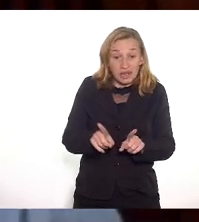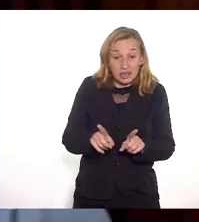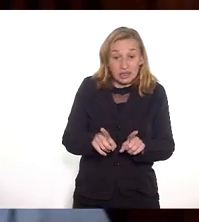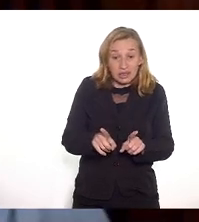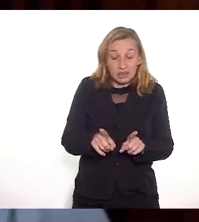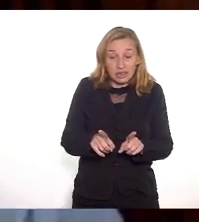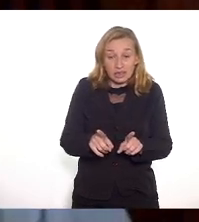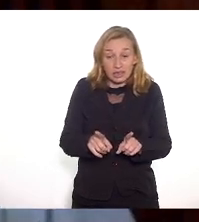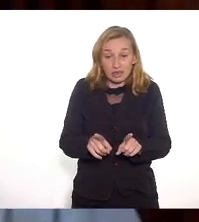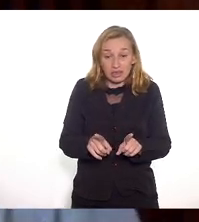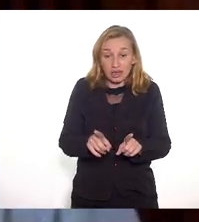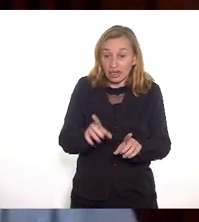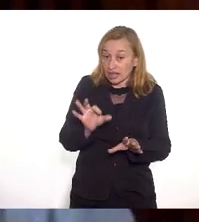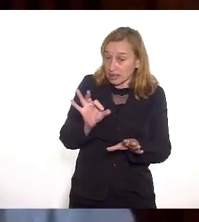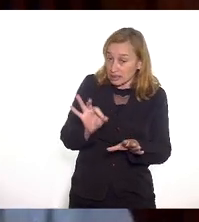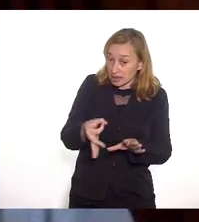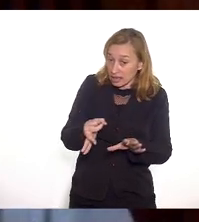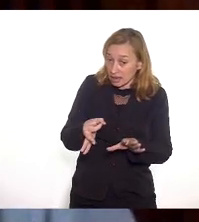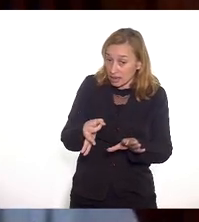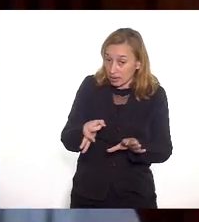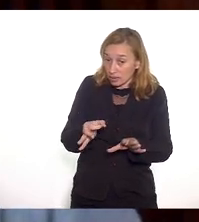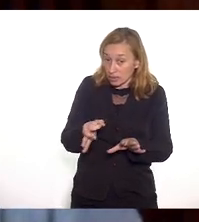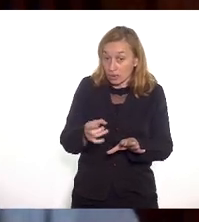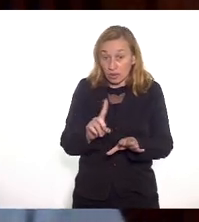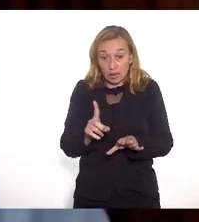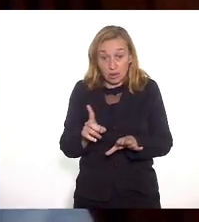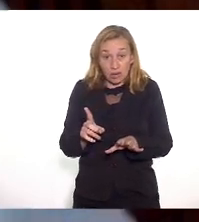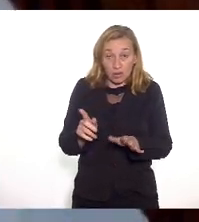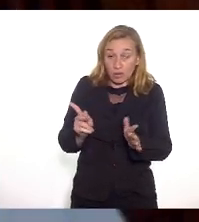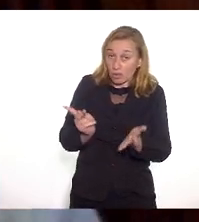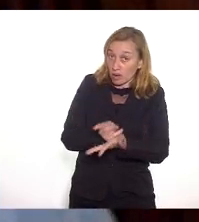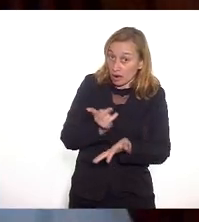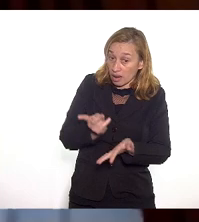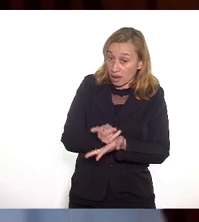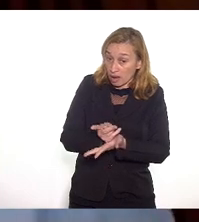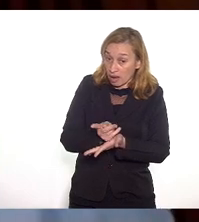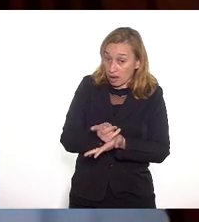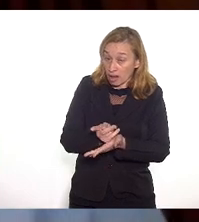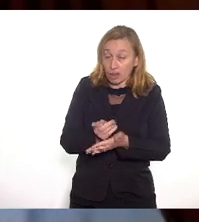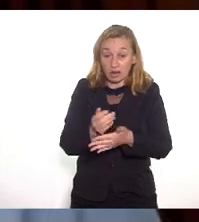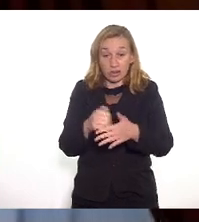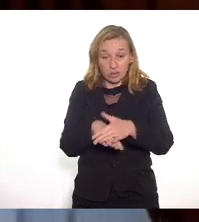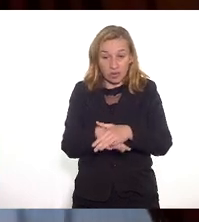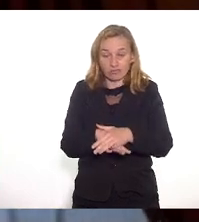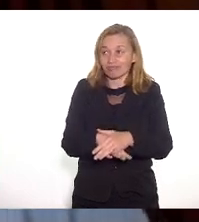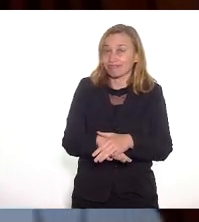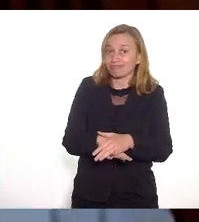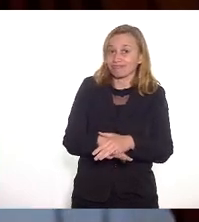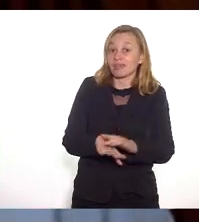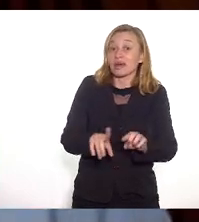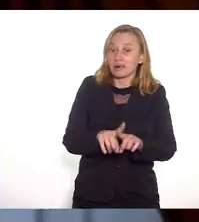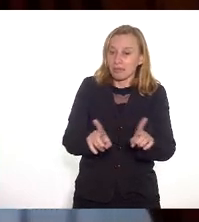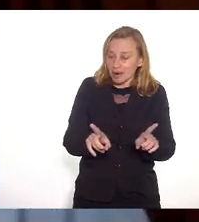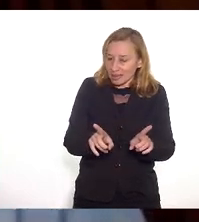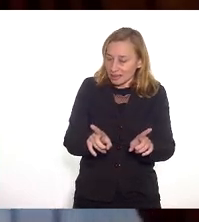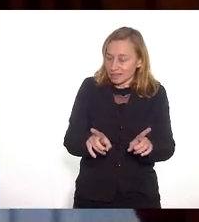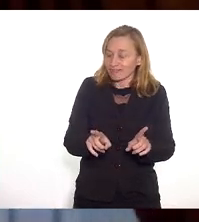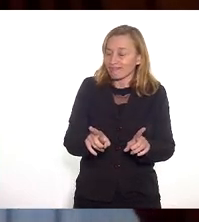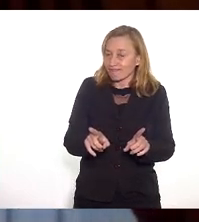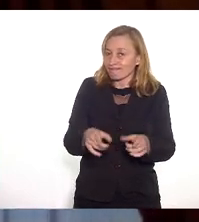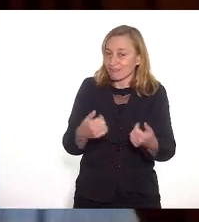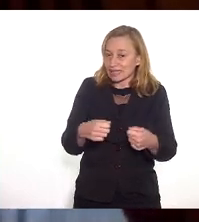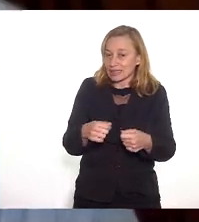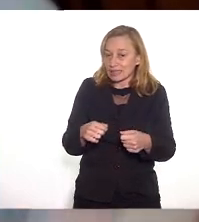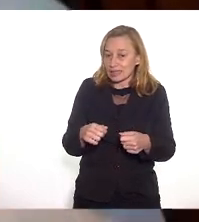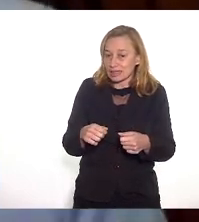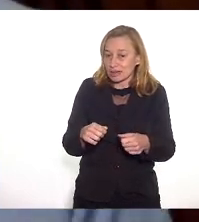ou injuridicidade não está conceituado. Ele, por analogia, vai para o arquivo, mas o trâmite poderia e deveria ser